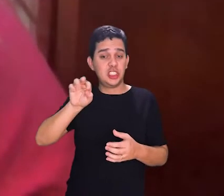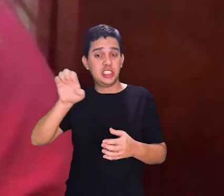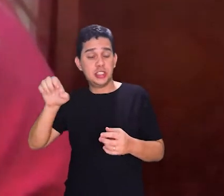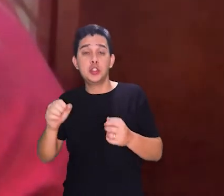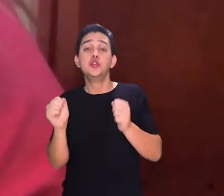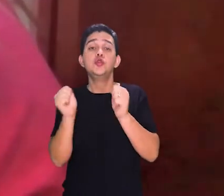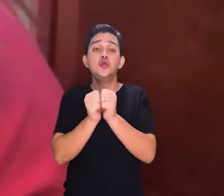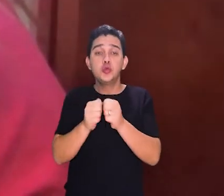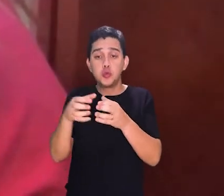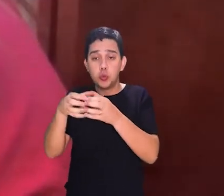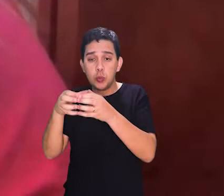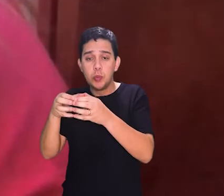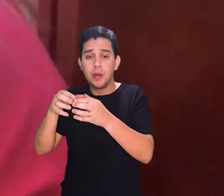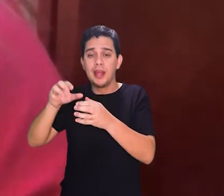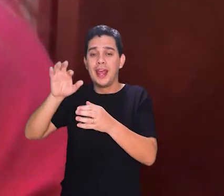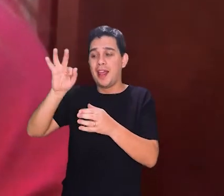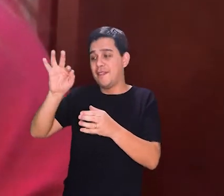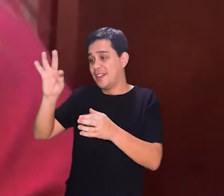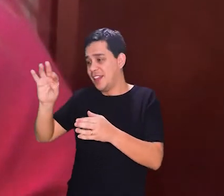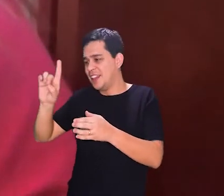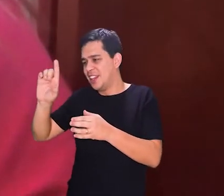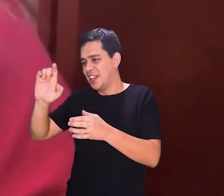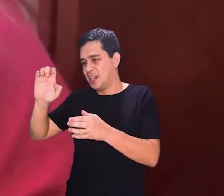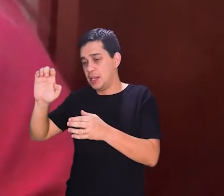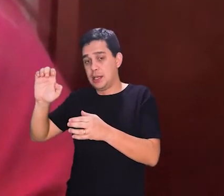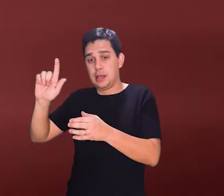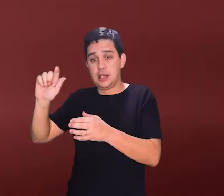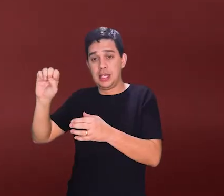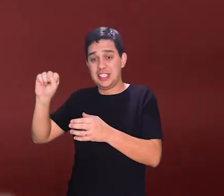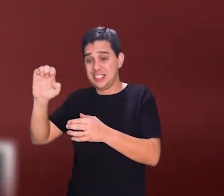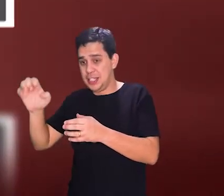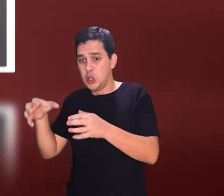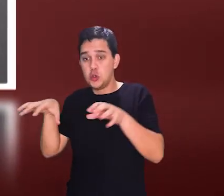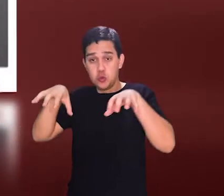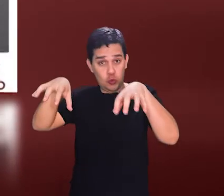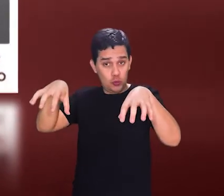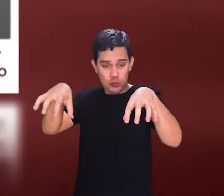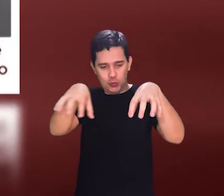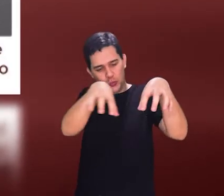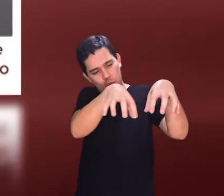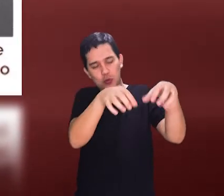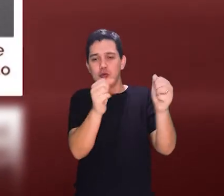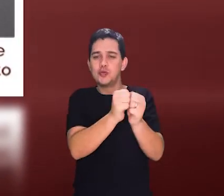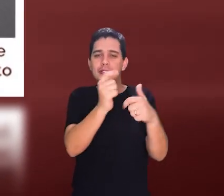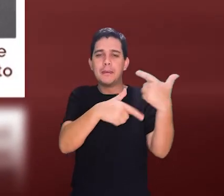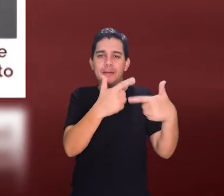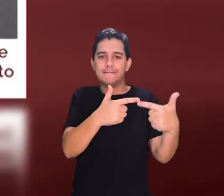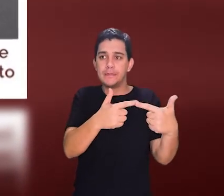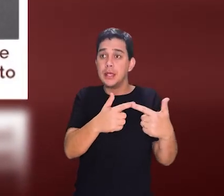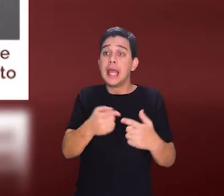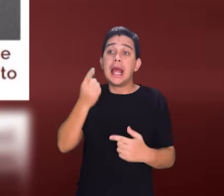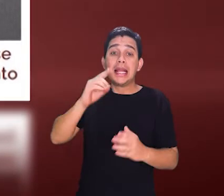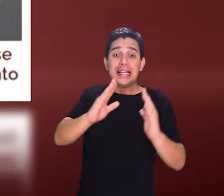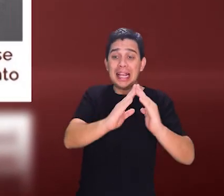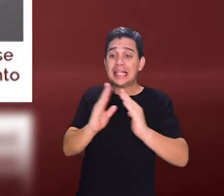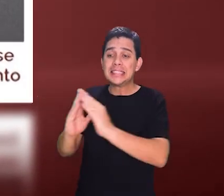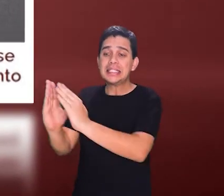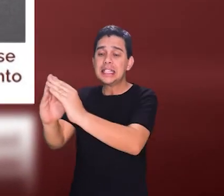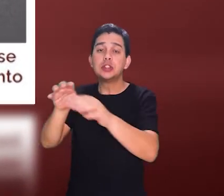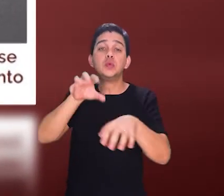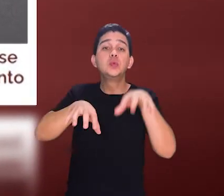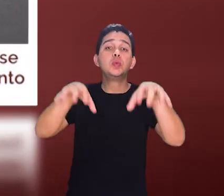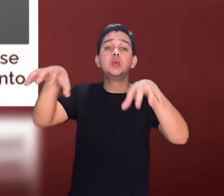conjunto com a Força Tarefa DEGASE. Então, para que a gente pudesse fazer esse trabalho, esse mapeamento das unidades, a gente primeiro